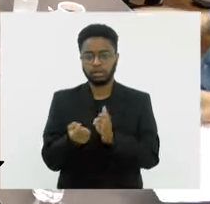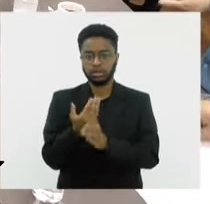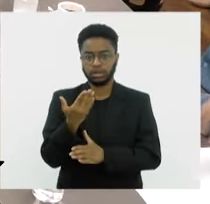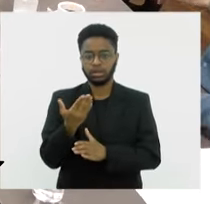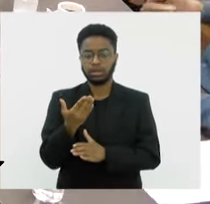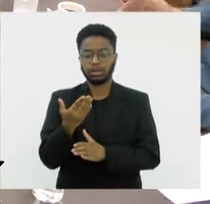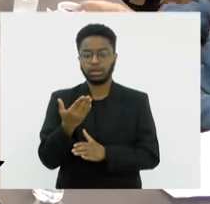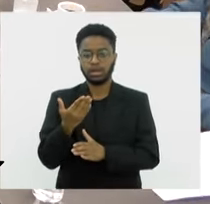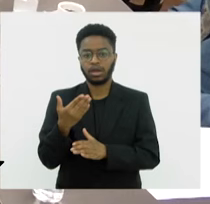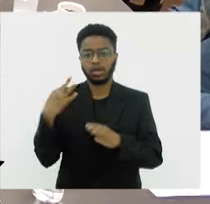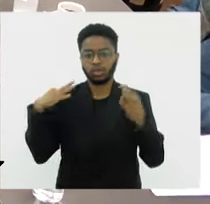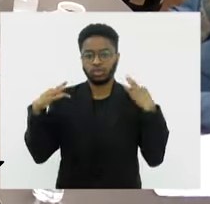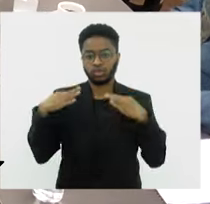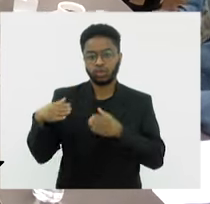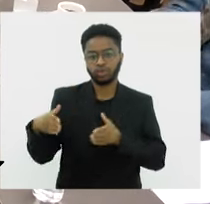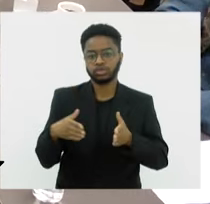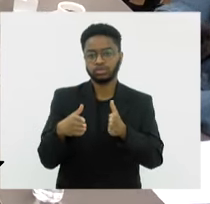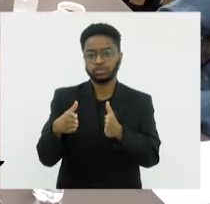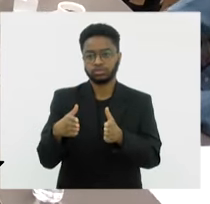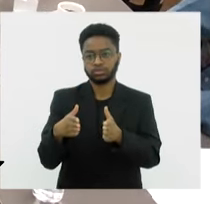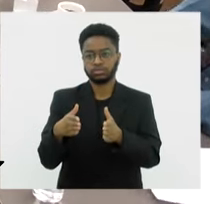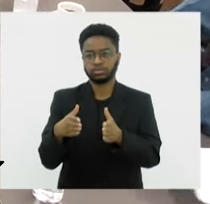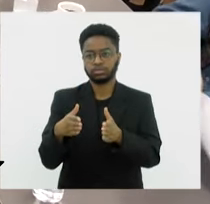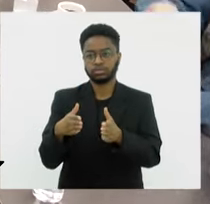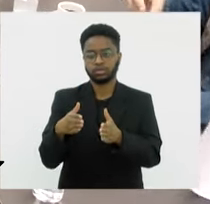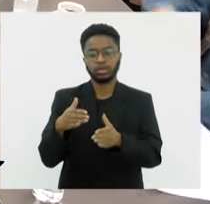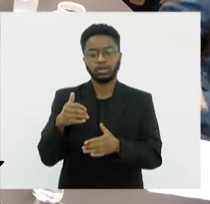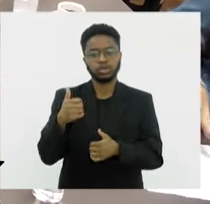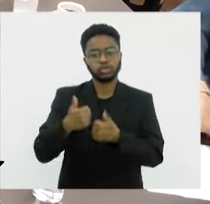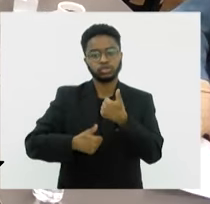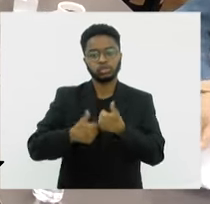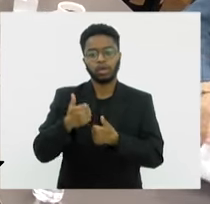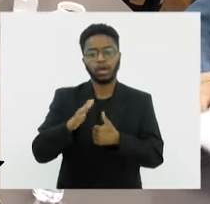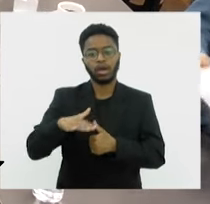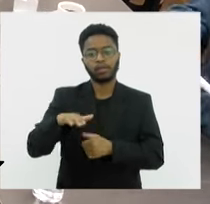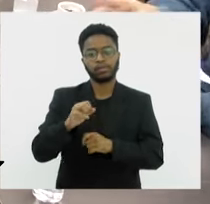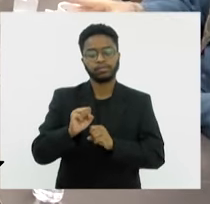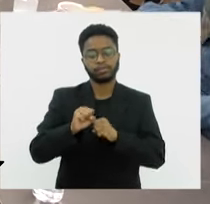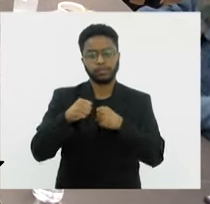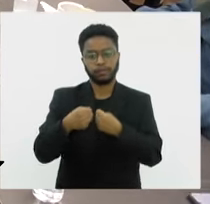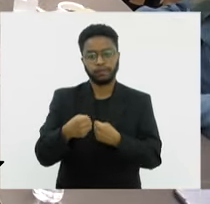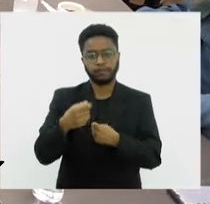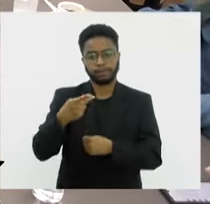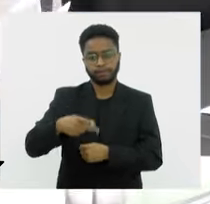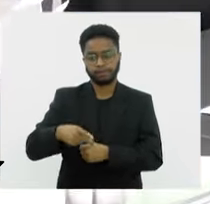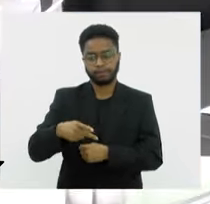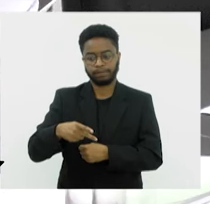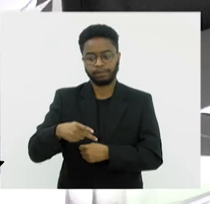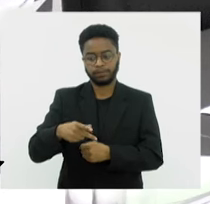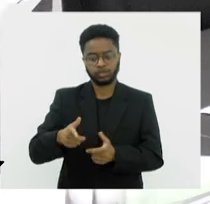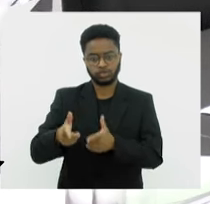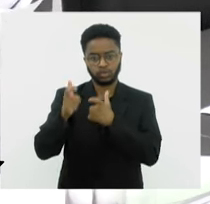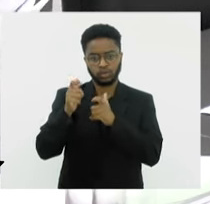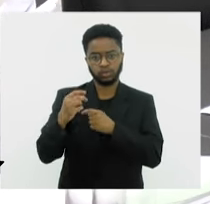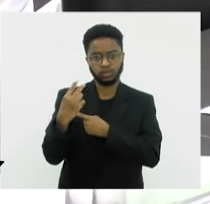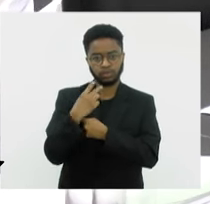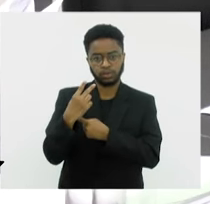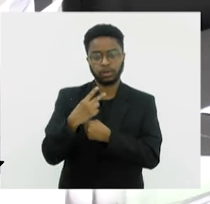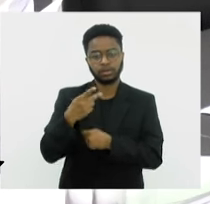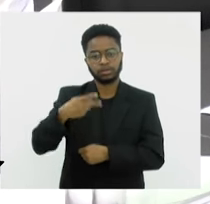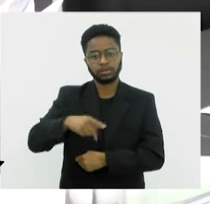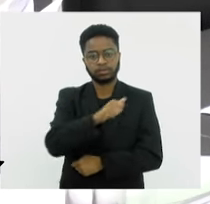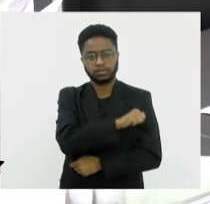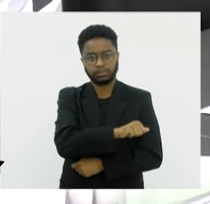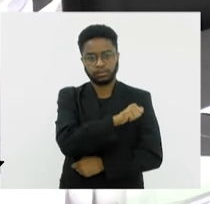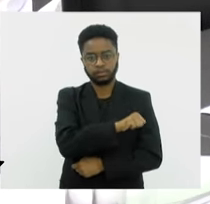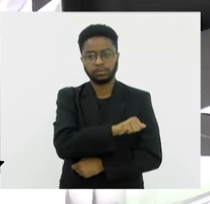circuito turístico do tiro desportivo e de defesa no âmbito do Estado do Rio de Janeiro. O projeto tinha entrado